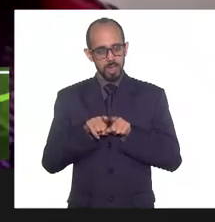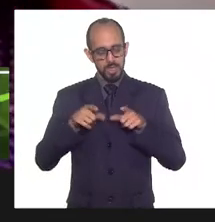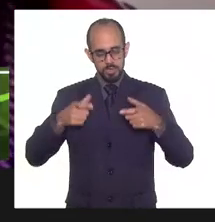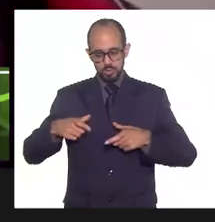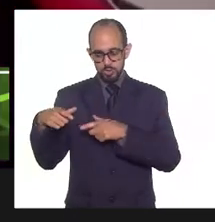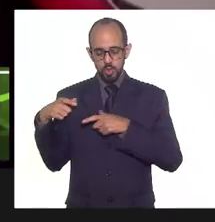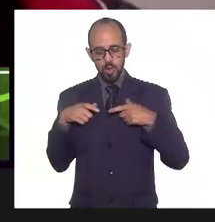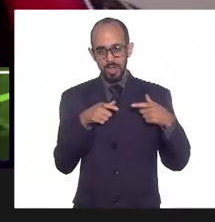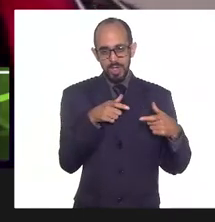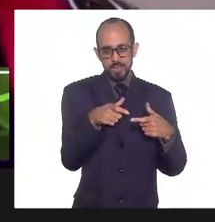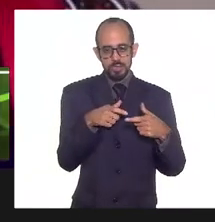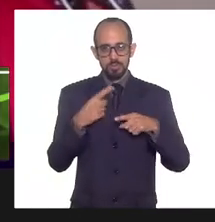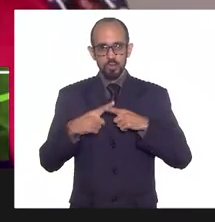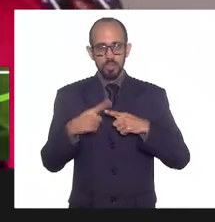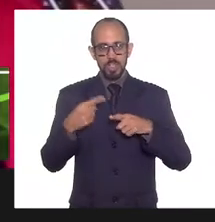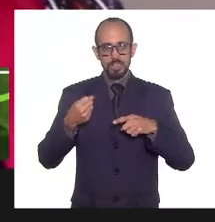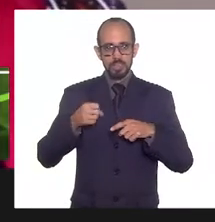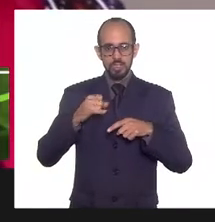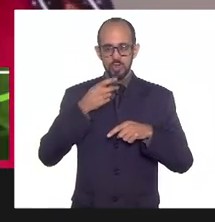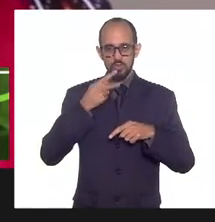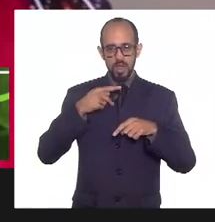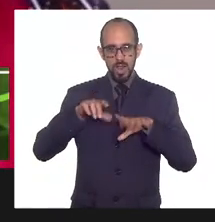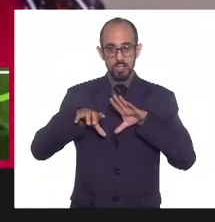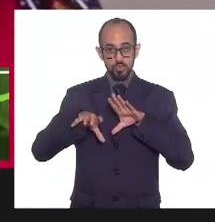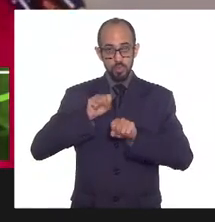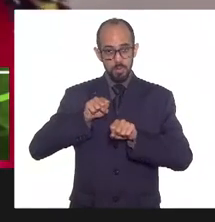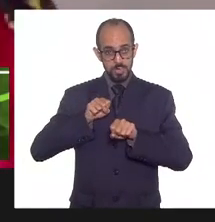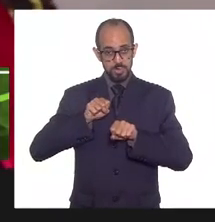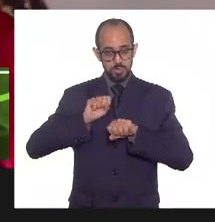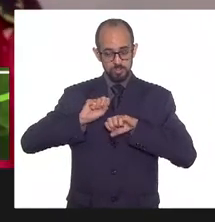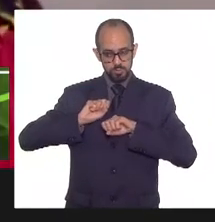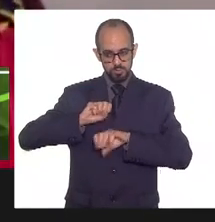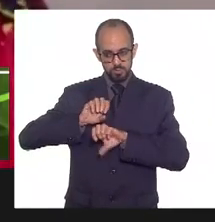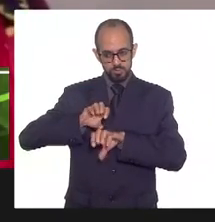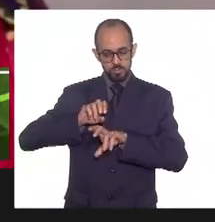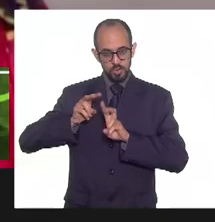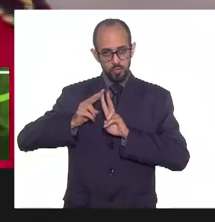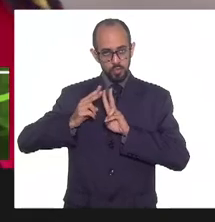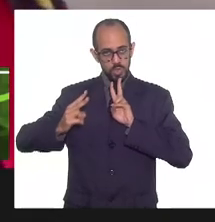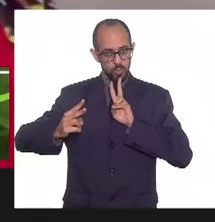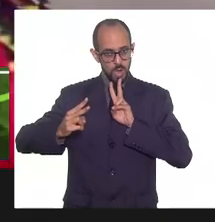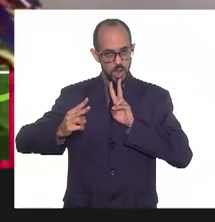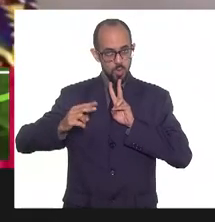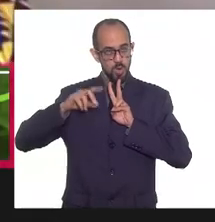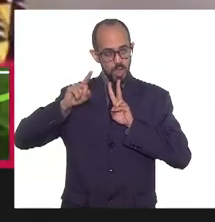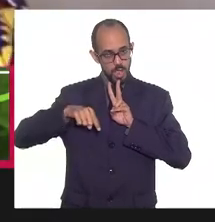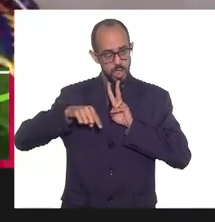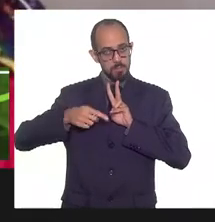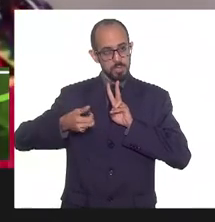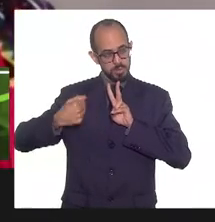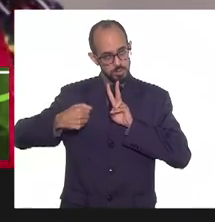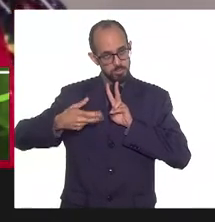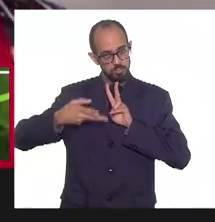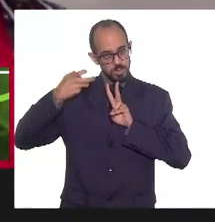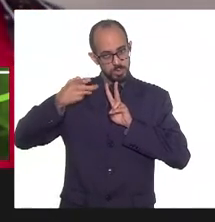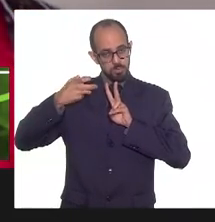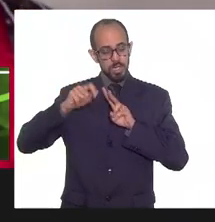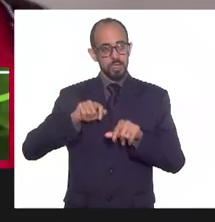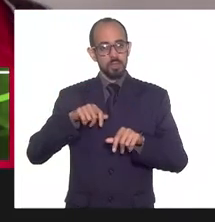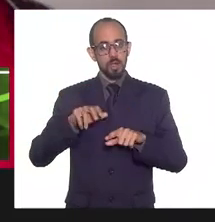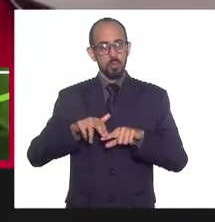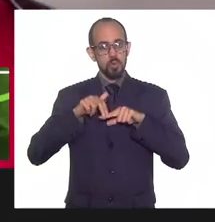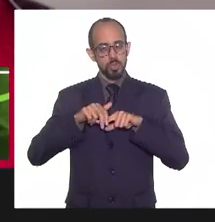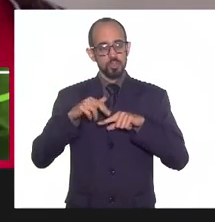falamos de formação em especial à distância essa é uma questão que deve ser observada por isso a